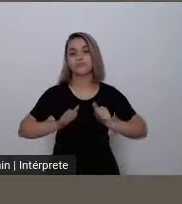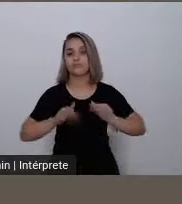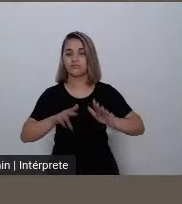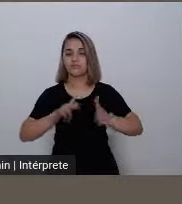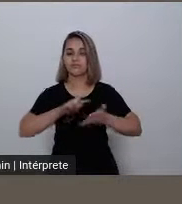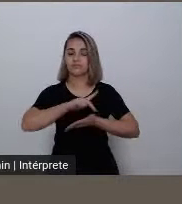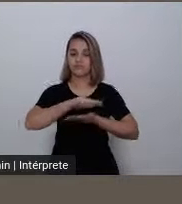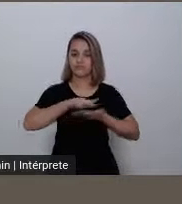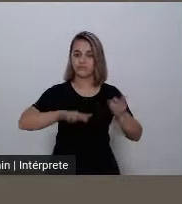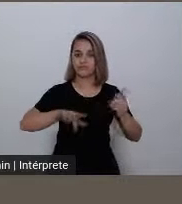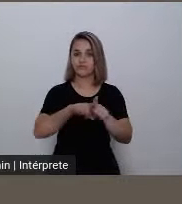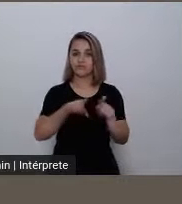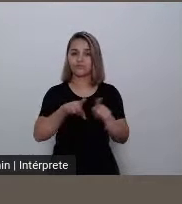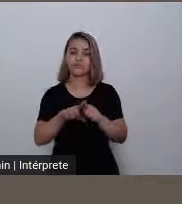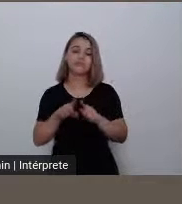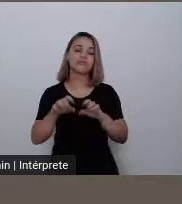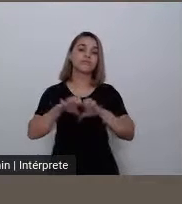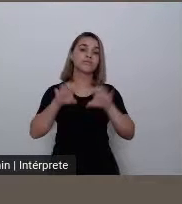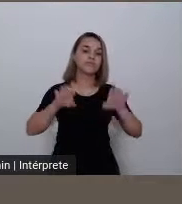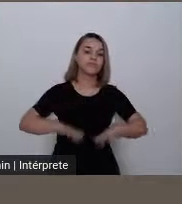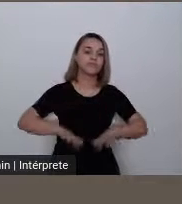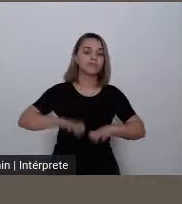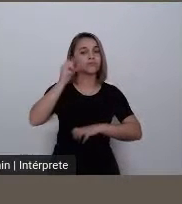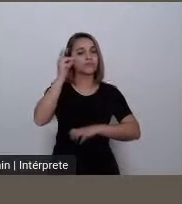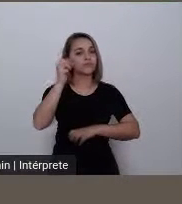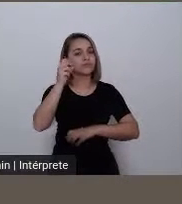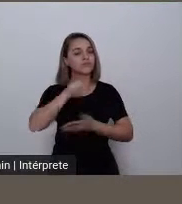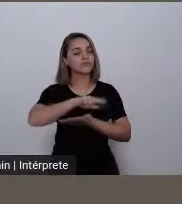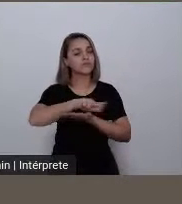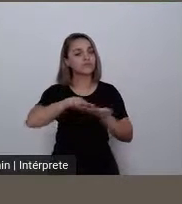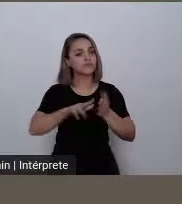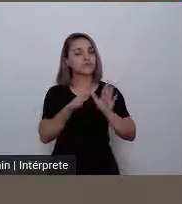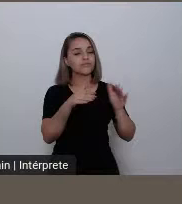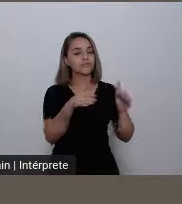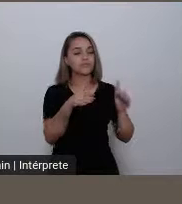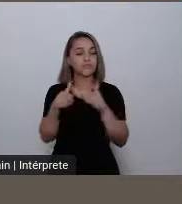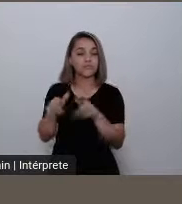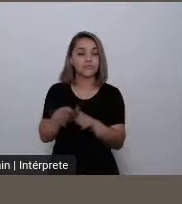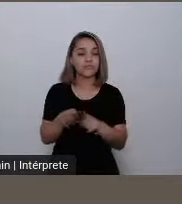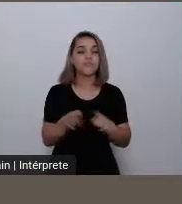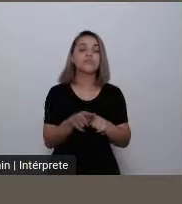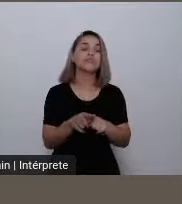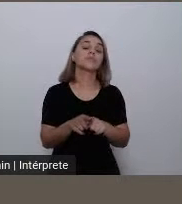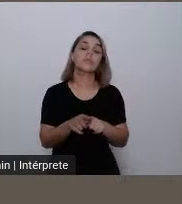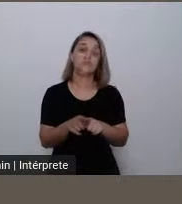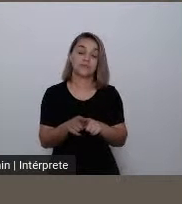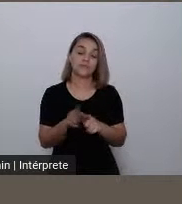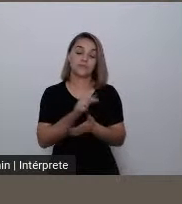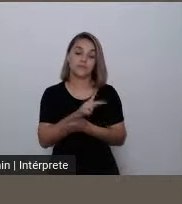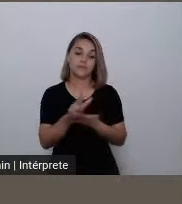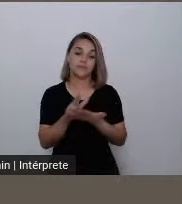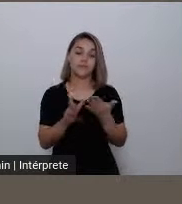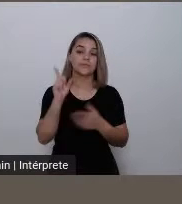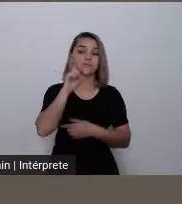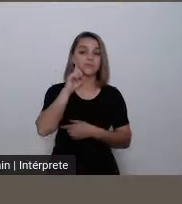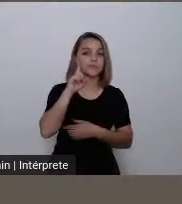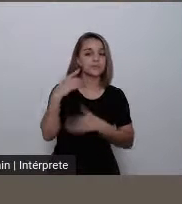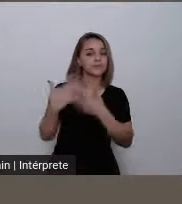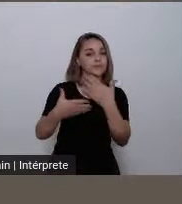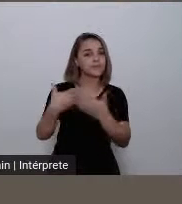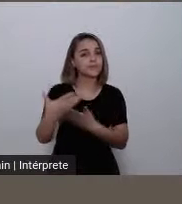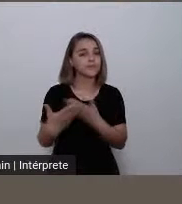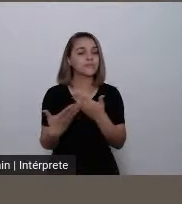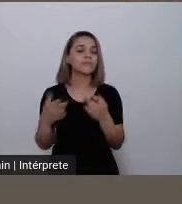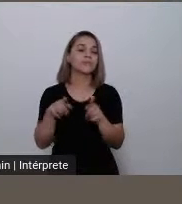e de destruição da estrutura cultural nos mais diversos segmentos, e que inclui ainda ameaças severas, contínuas, por vezes simuladas, por vezes